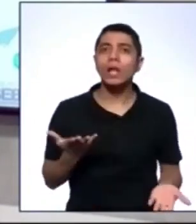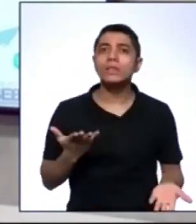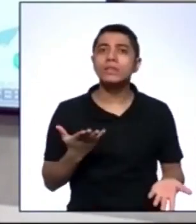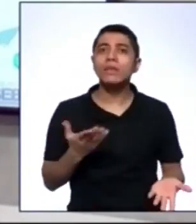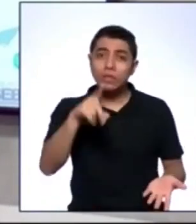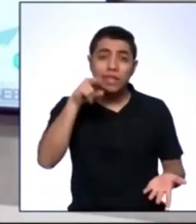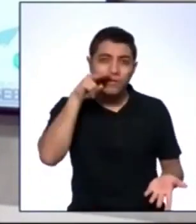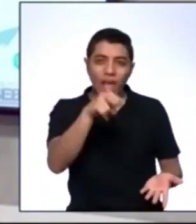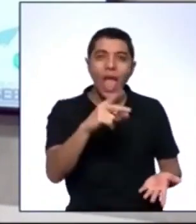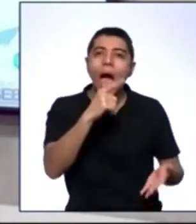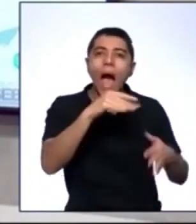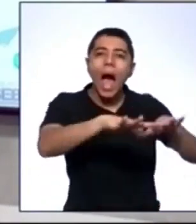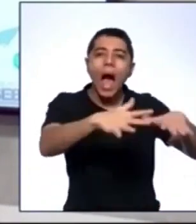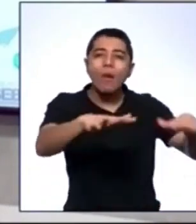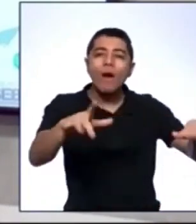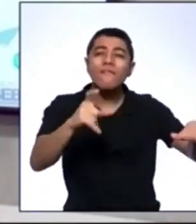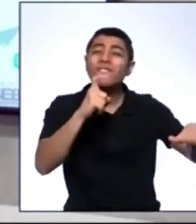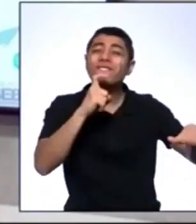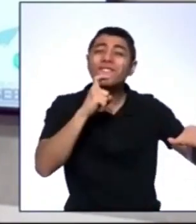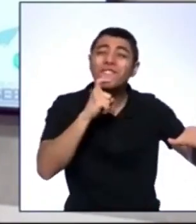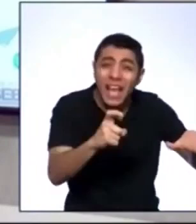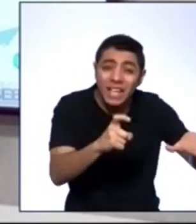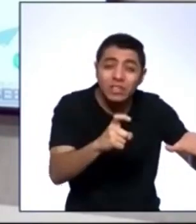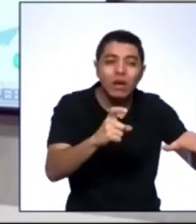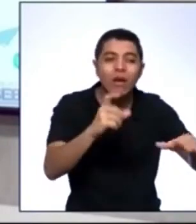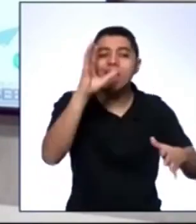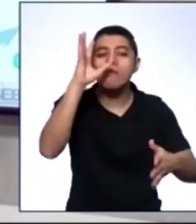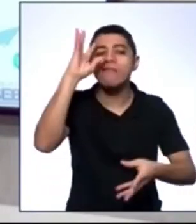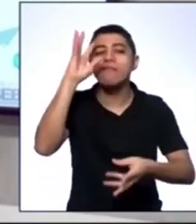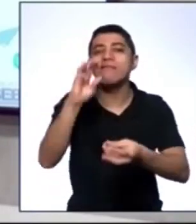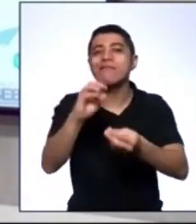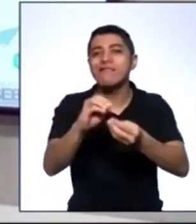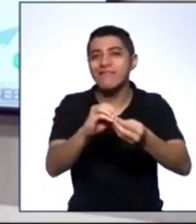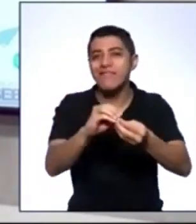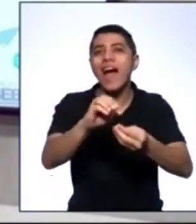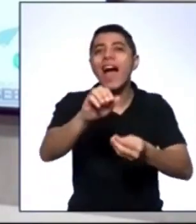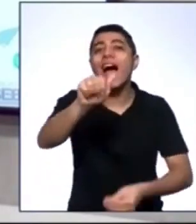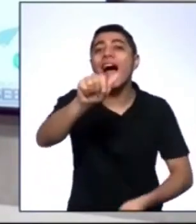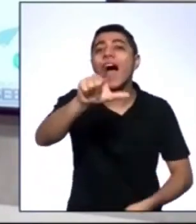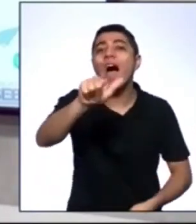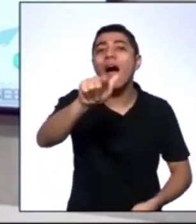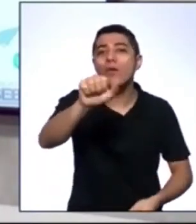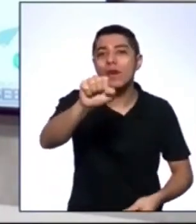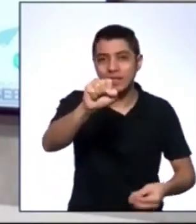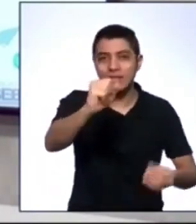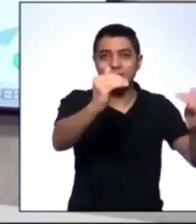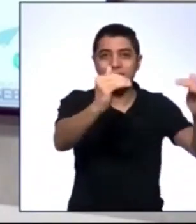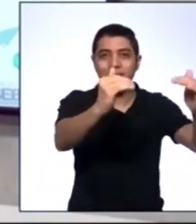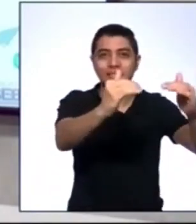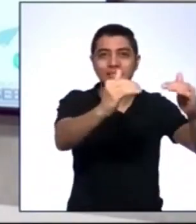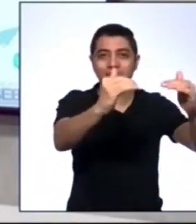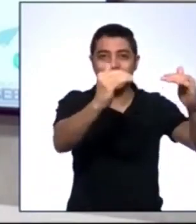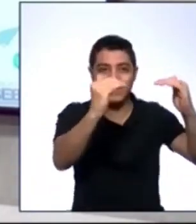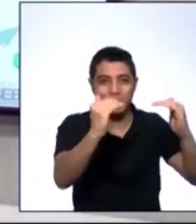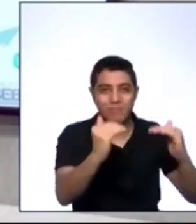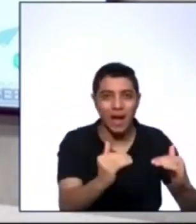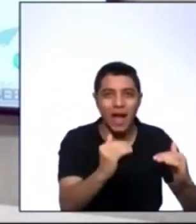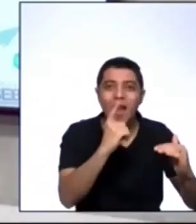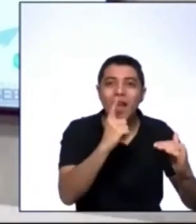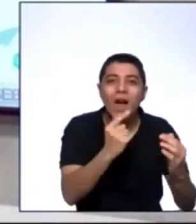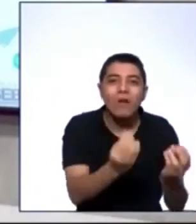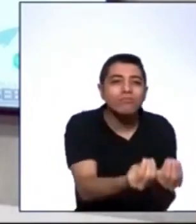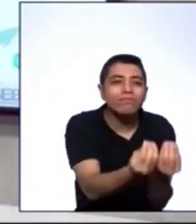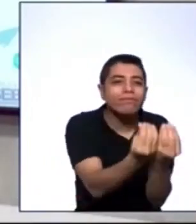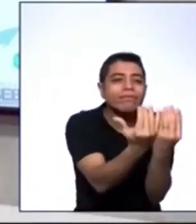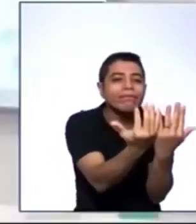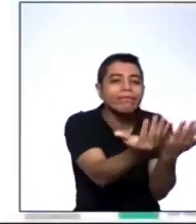ok? Principalmente do fitoplâncton, devido ao excesso de nutrientes que tem na água. Vamos ver, ao zoom